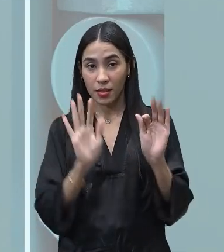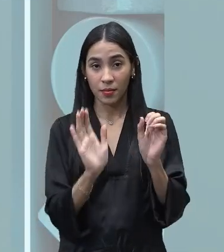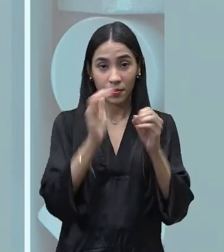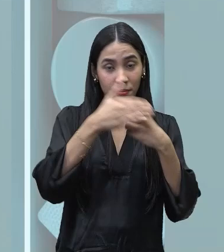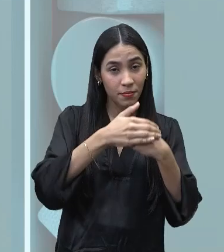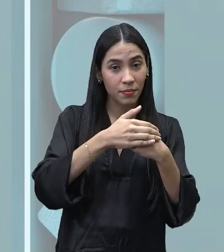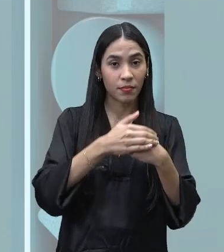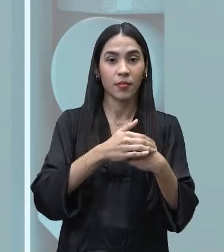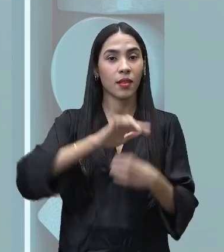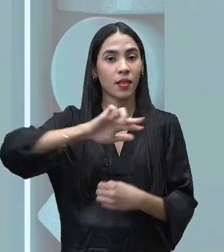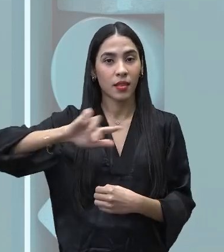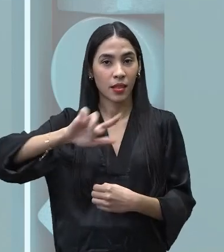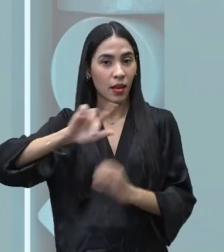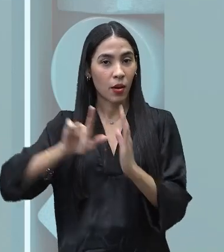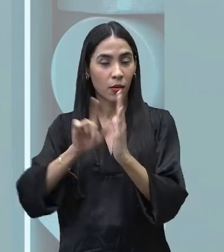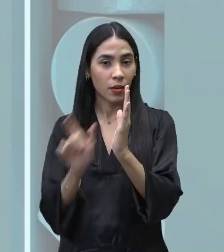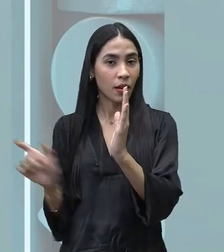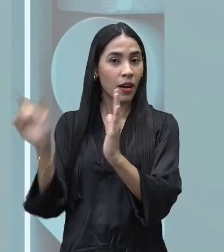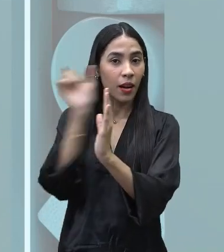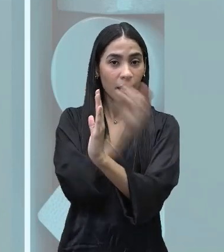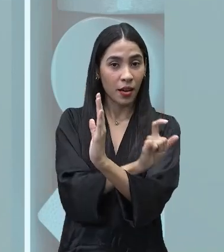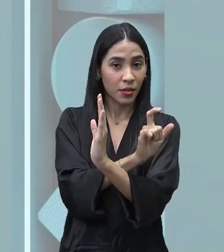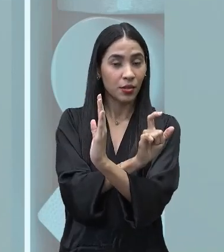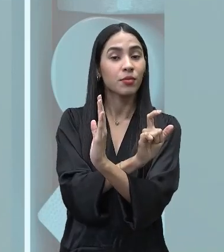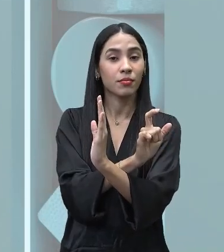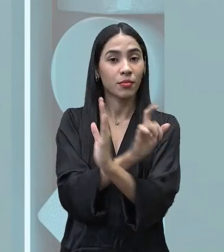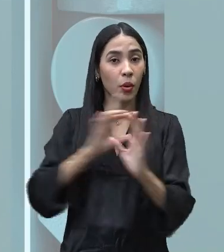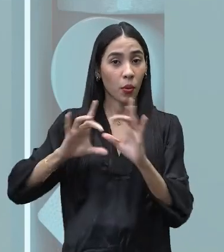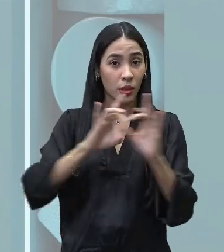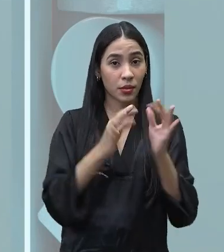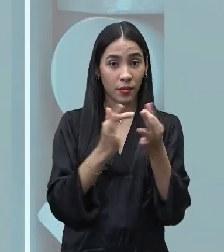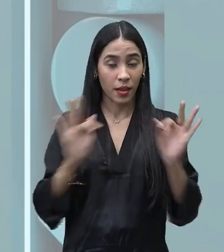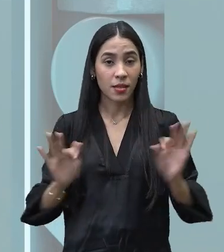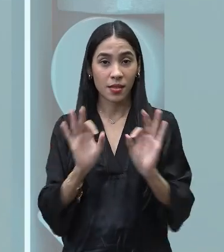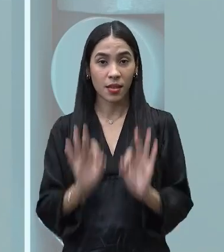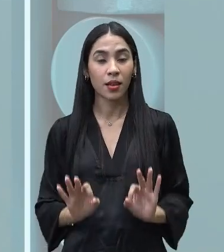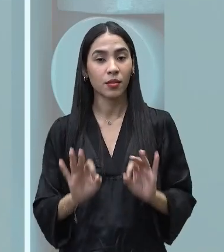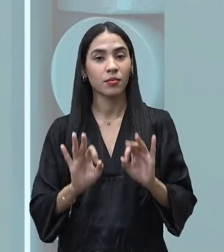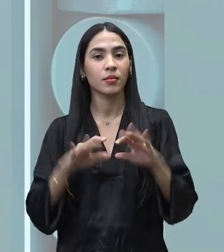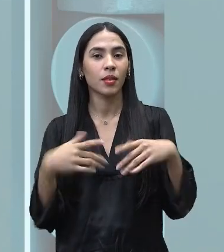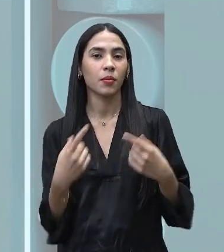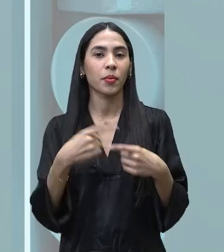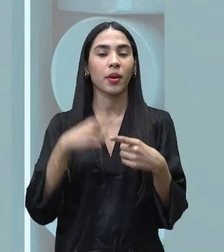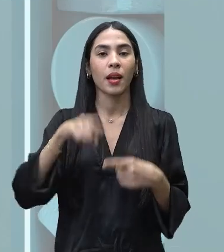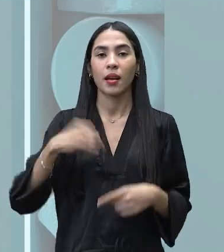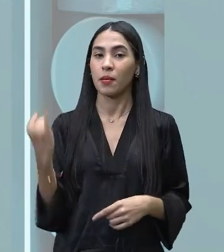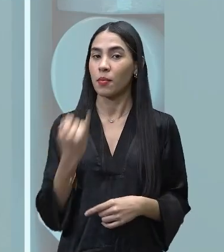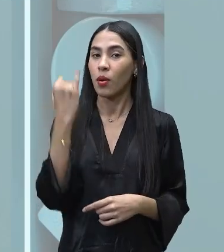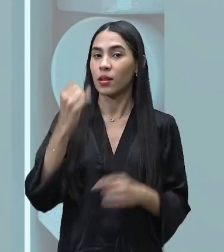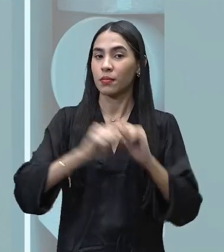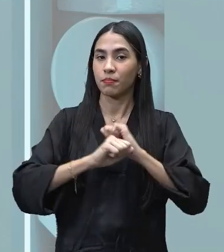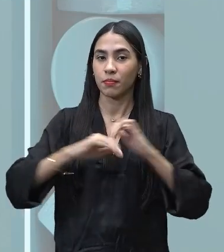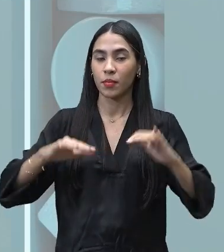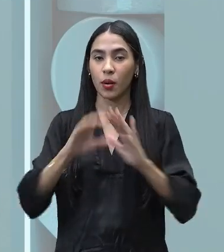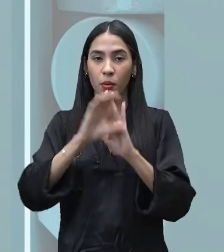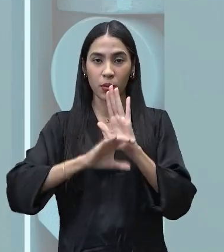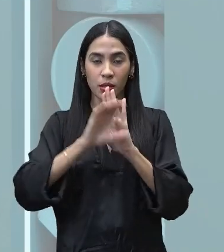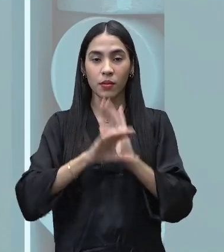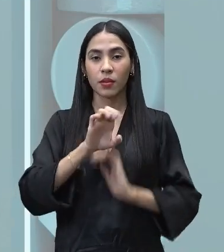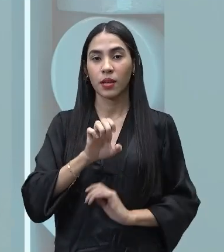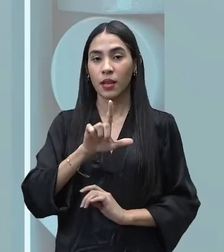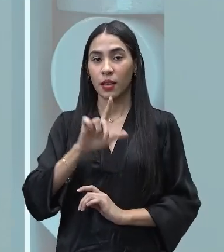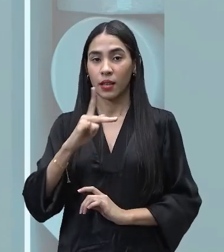ele não foi anteriormente citado no contexto, correto? Por que é importante frisar isso em relação ao conceito de